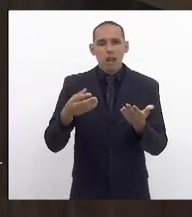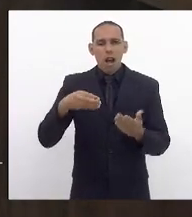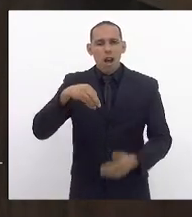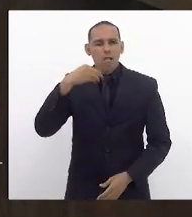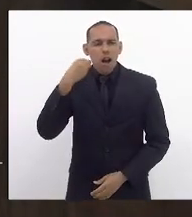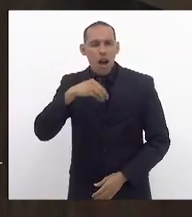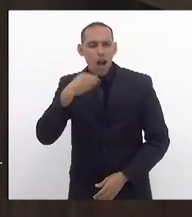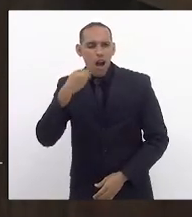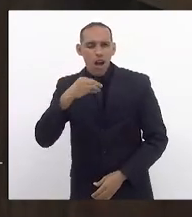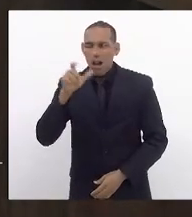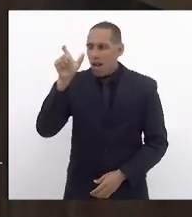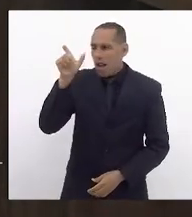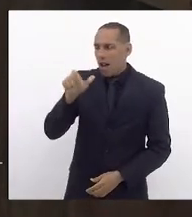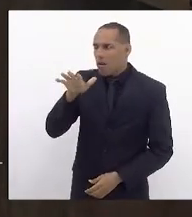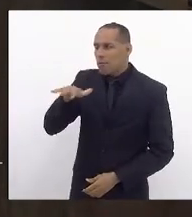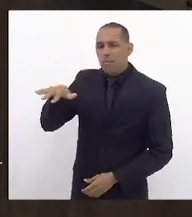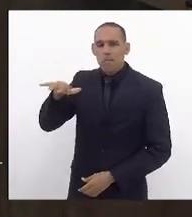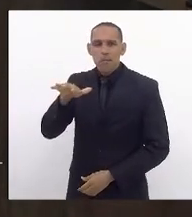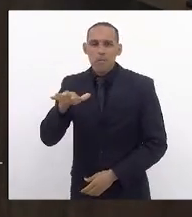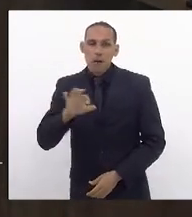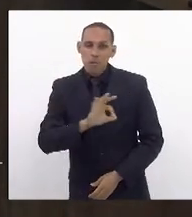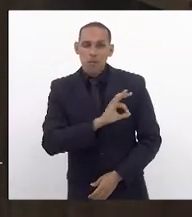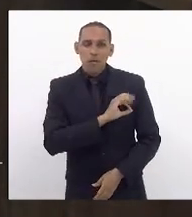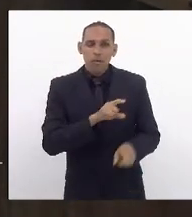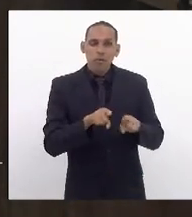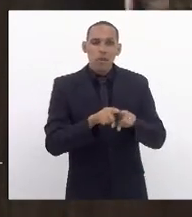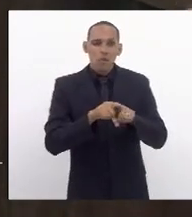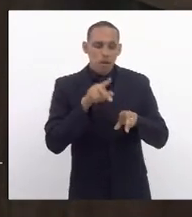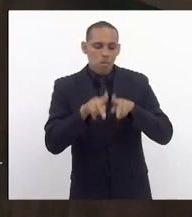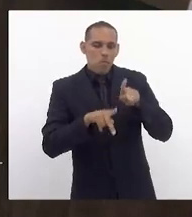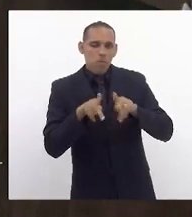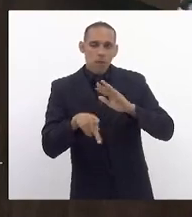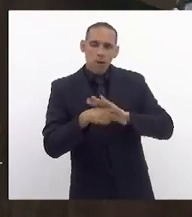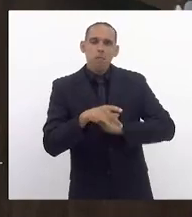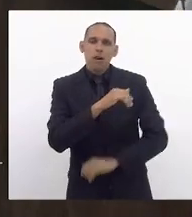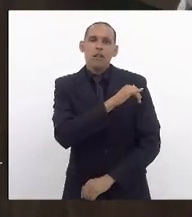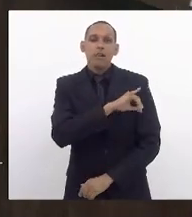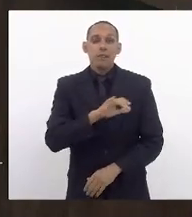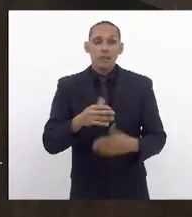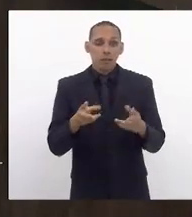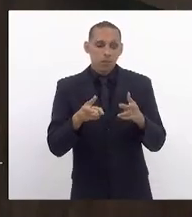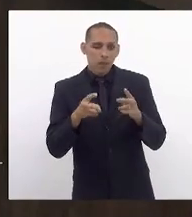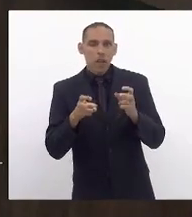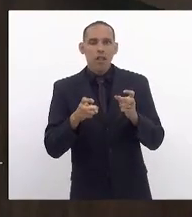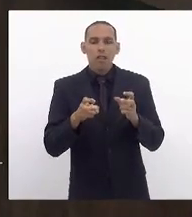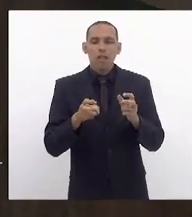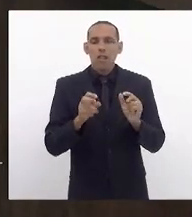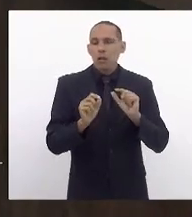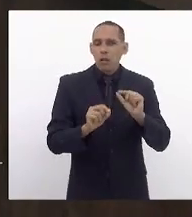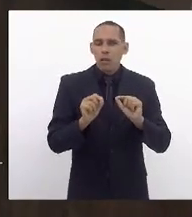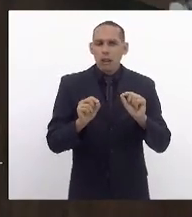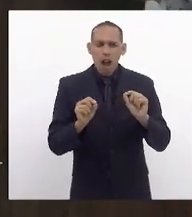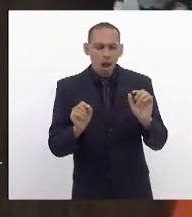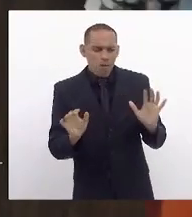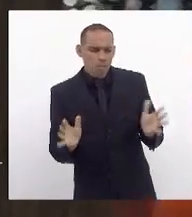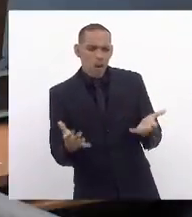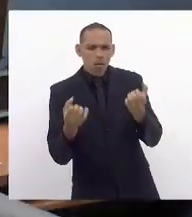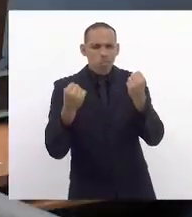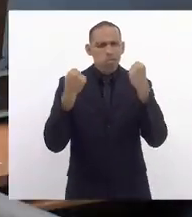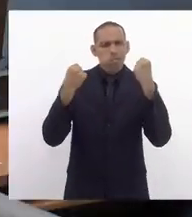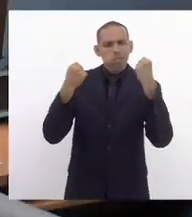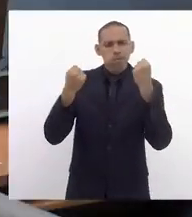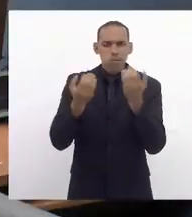tanto policiais quanto a população do Rio de Janeiro. Então, reconhecer a possibilidade de fortalecimento